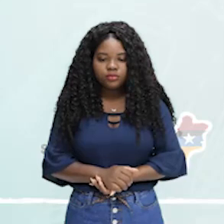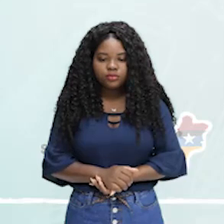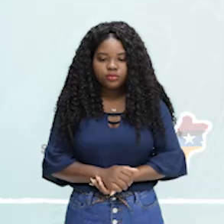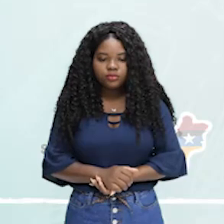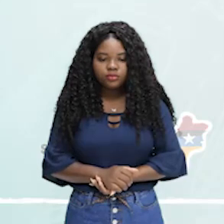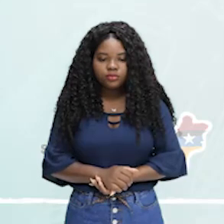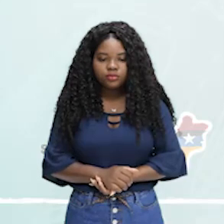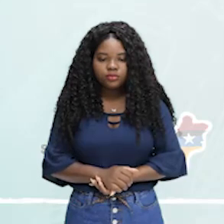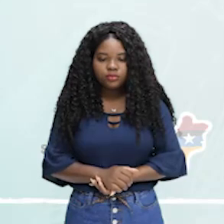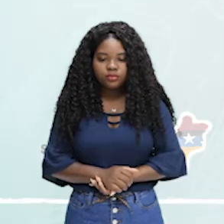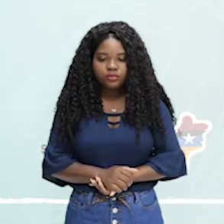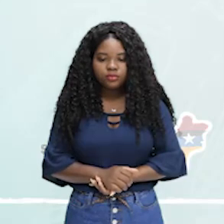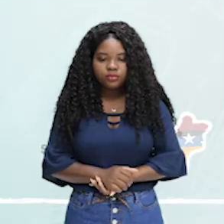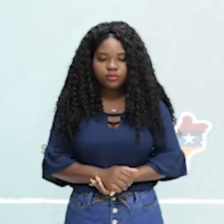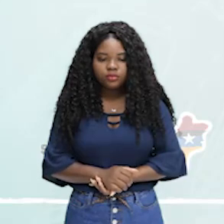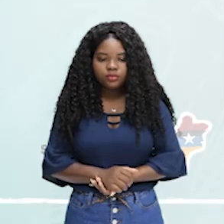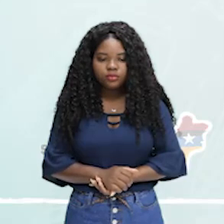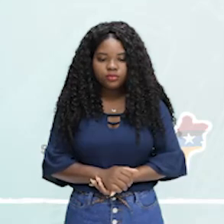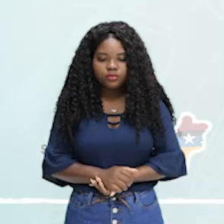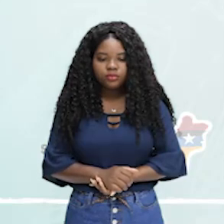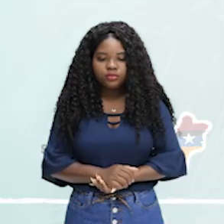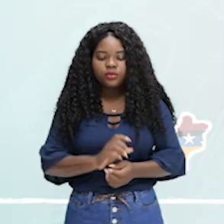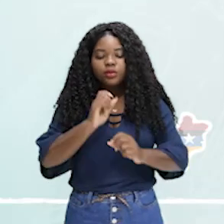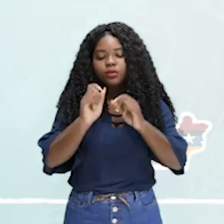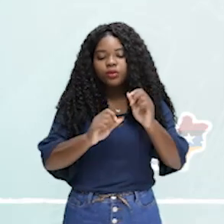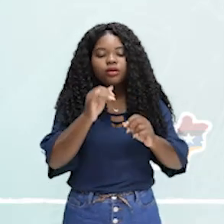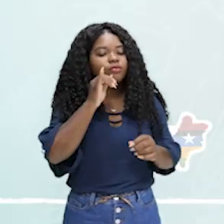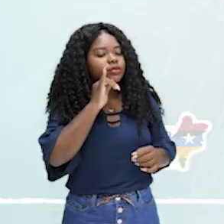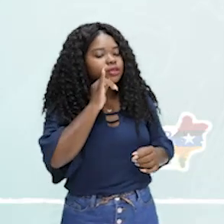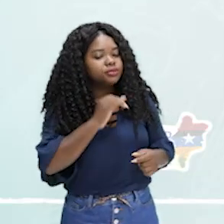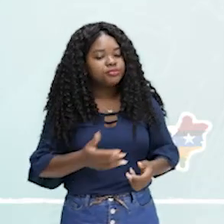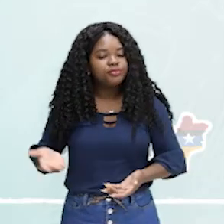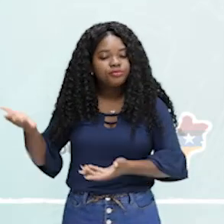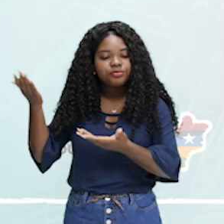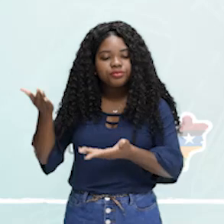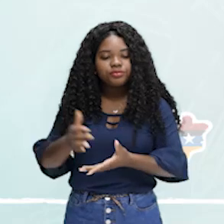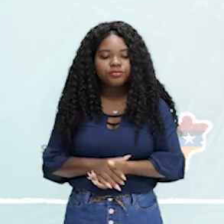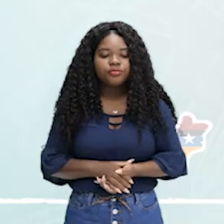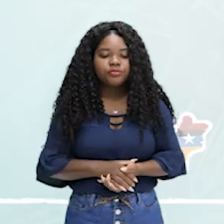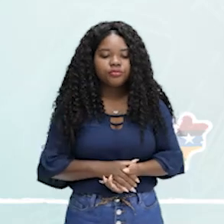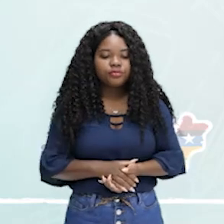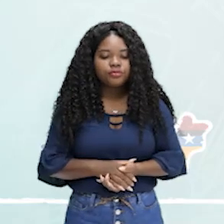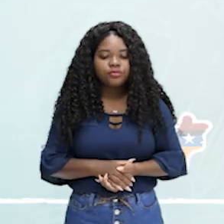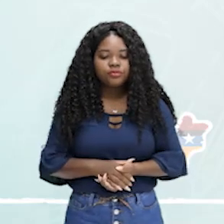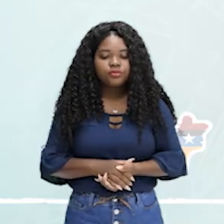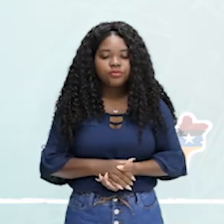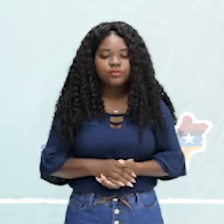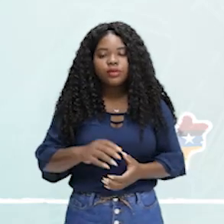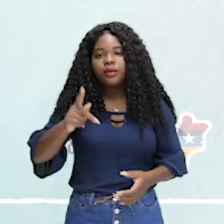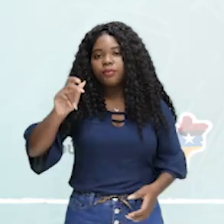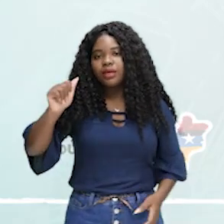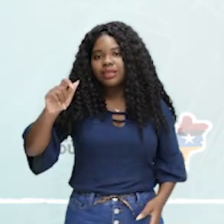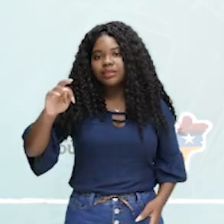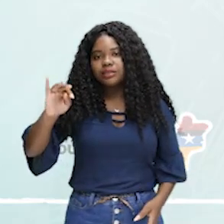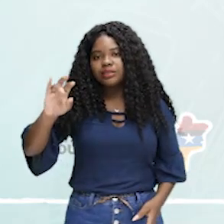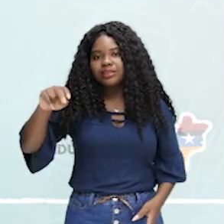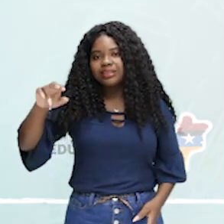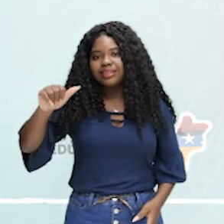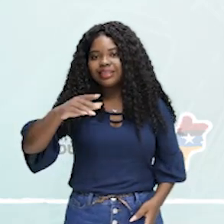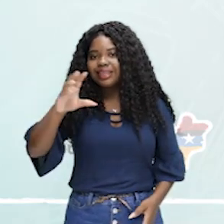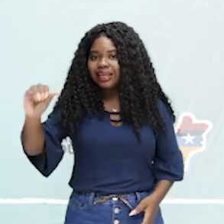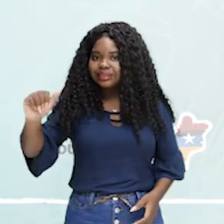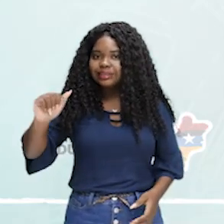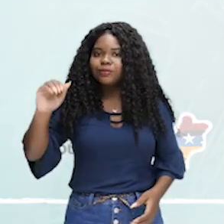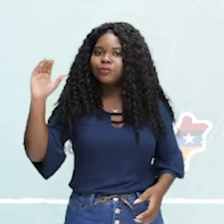quilos. Modalidades que fazem parte dos esportes de marca. A patinação de velocidade. Vence uma patinação